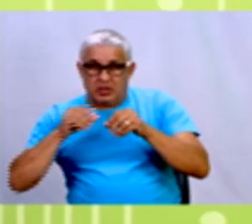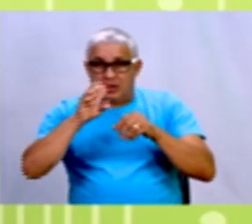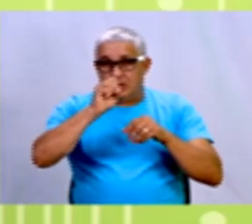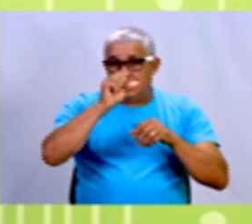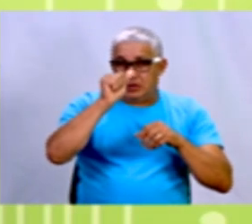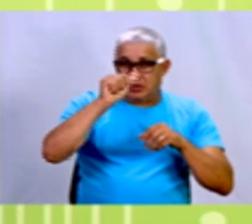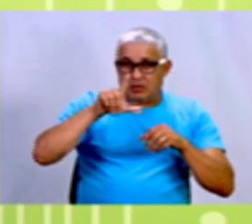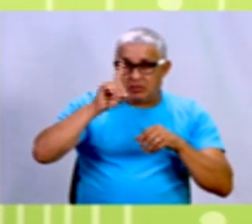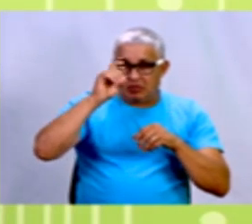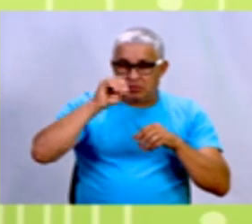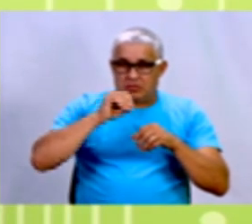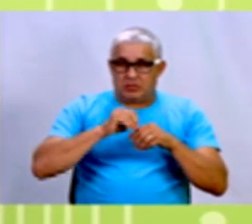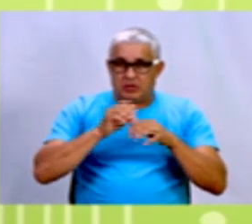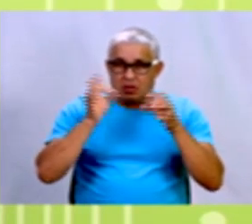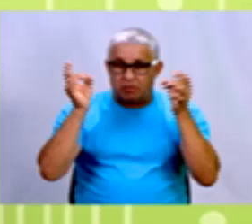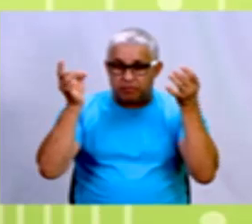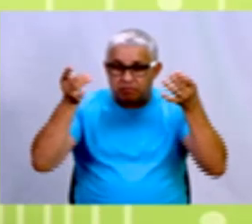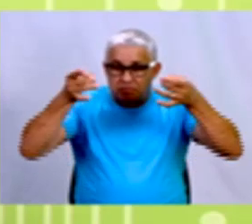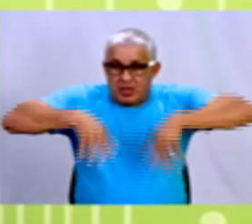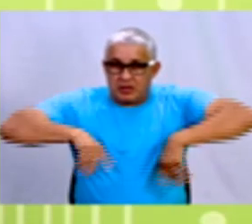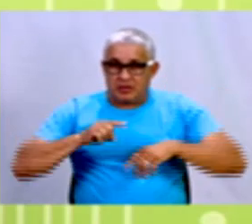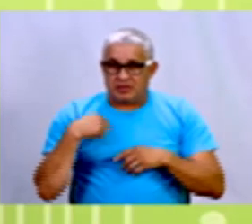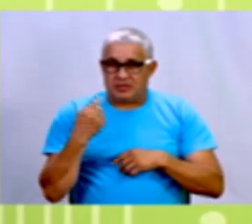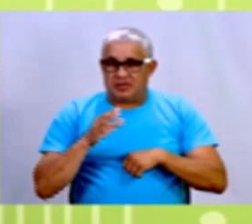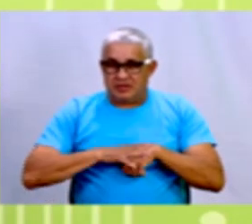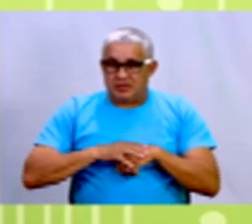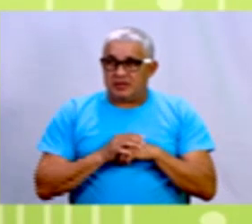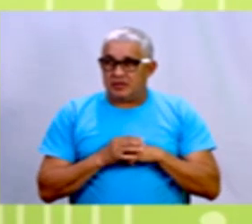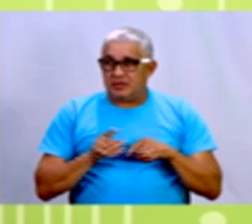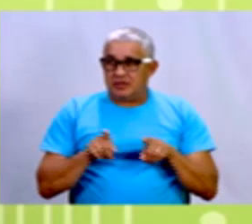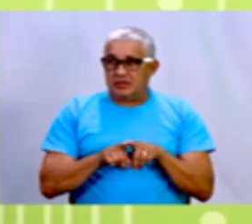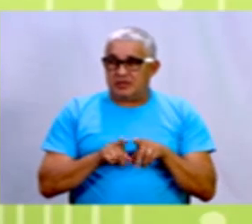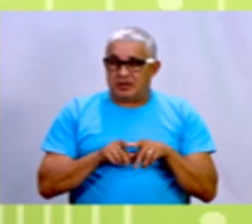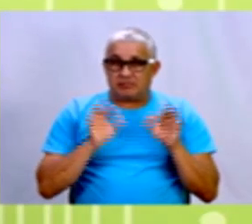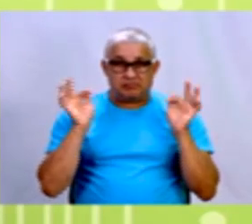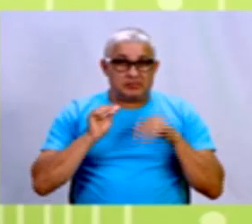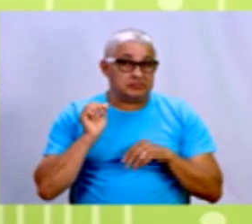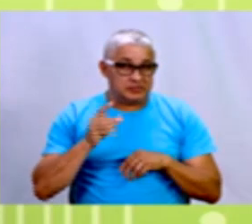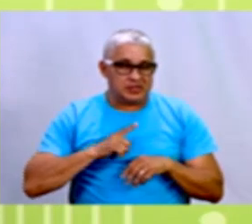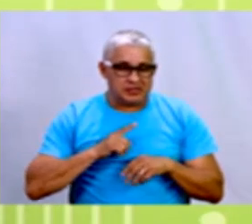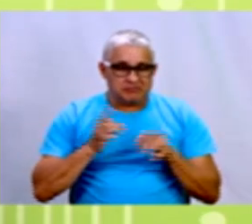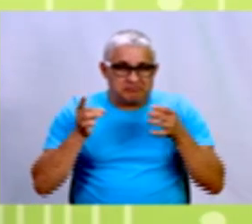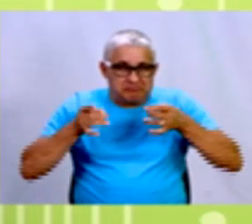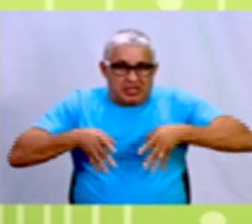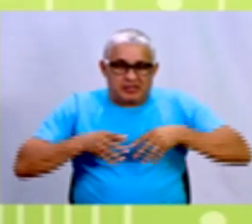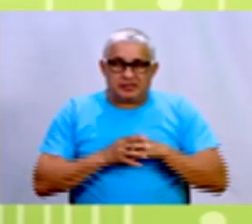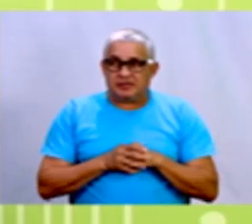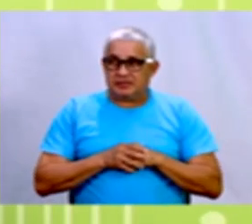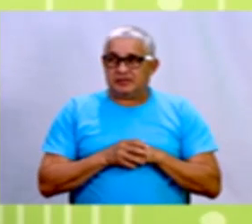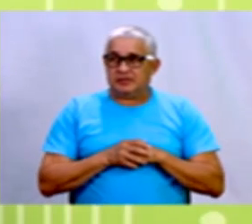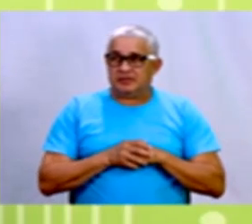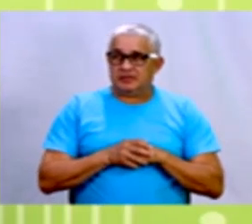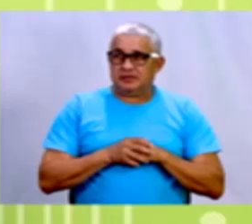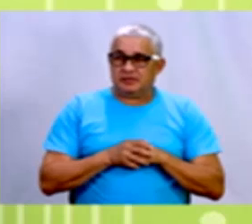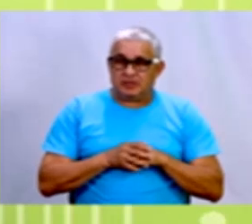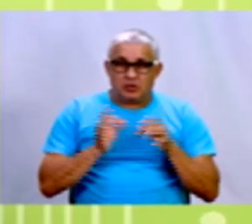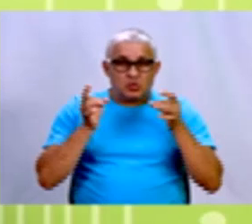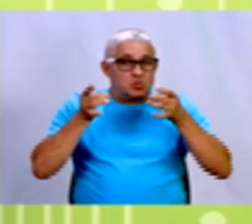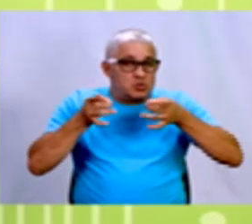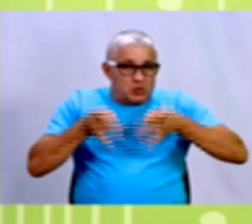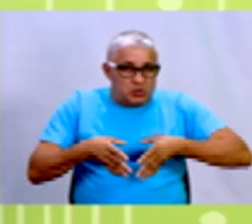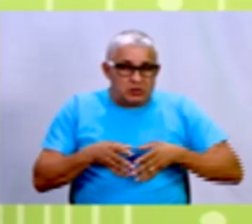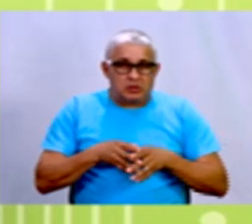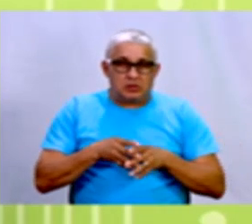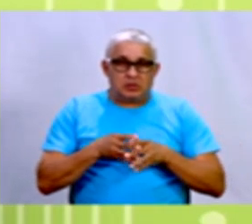gente, né? E que a gente fique feliz se estiver sobrando, né, pessoal? Aí é o seguinte, sobrou alguma coisa,